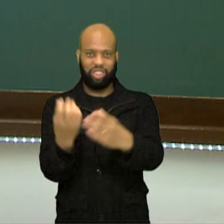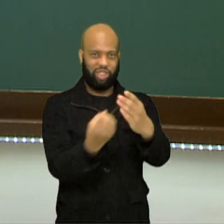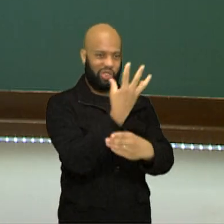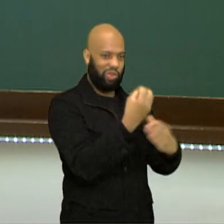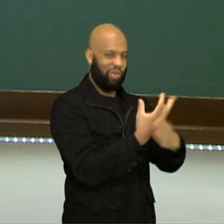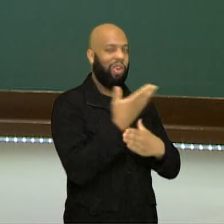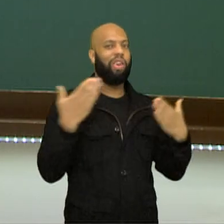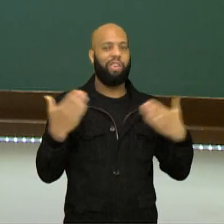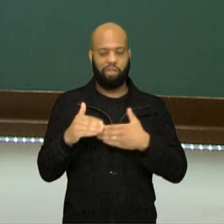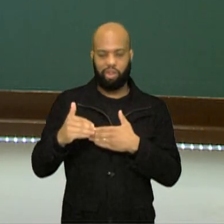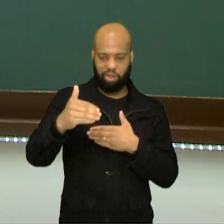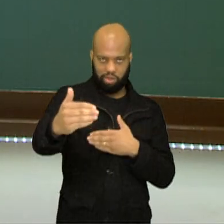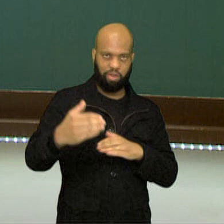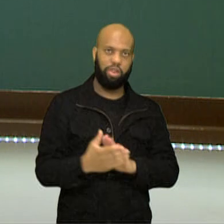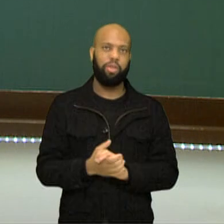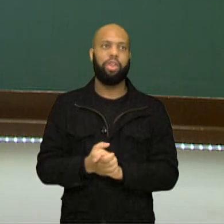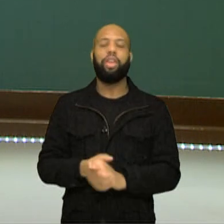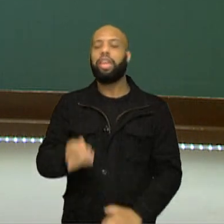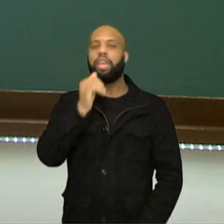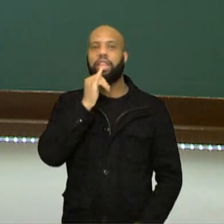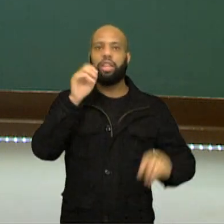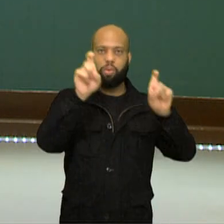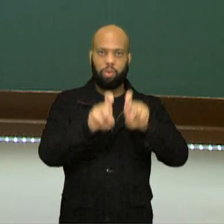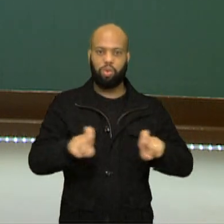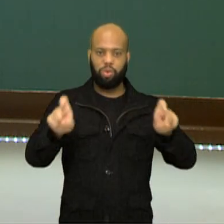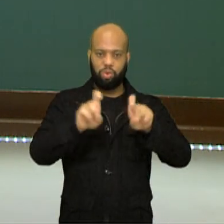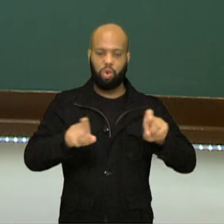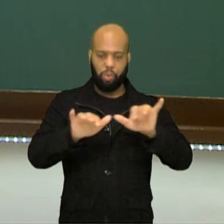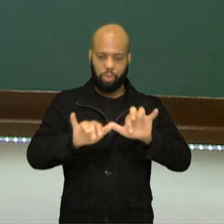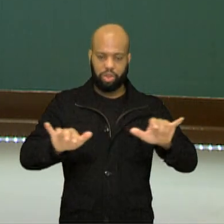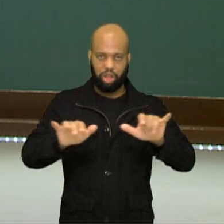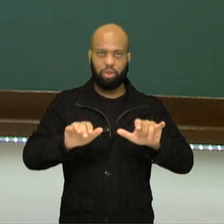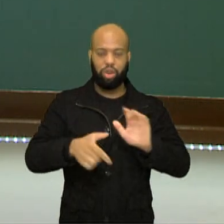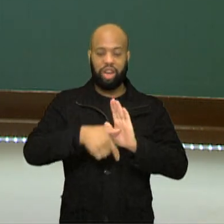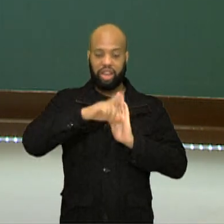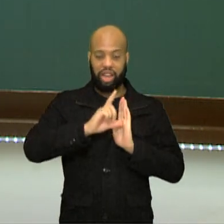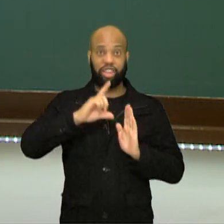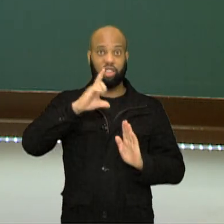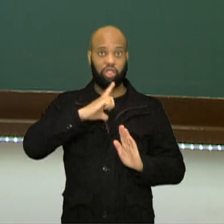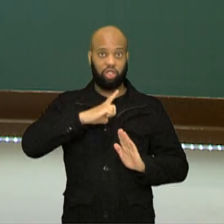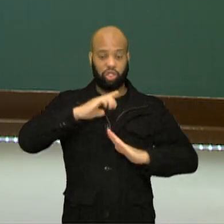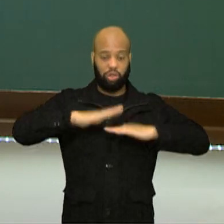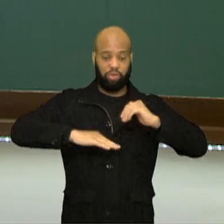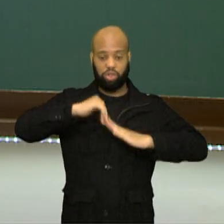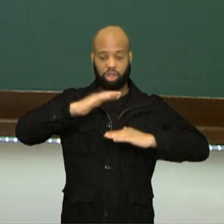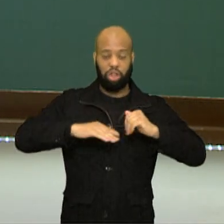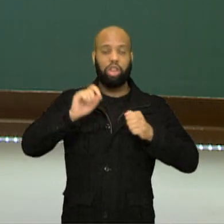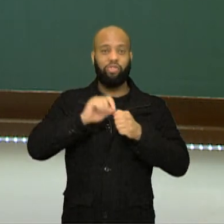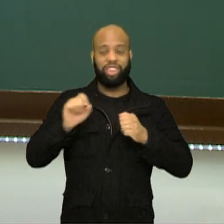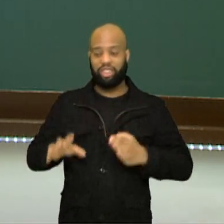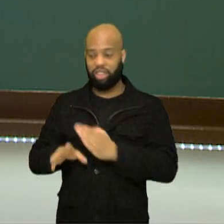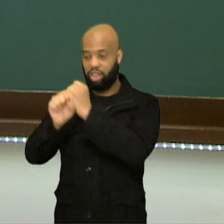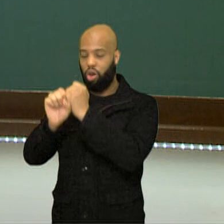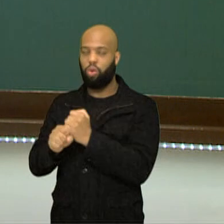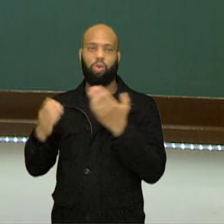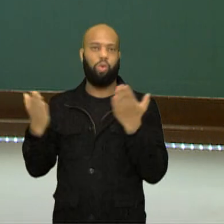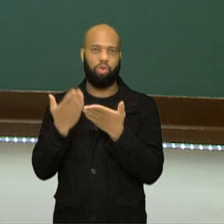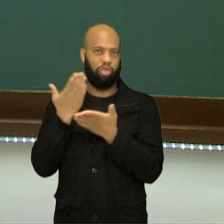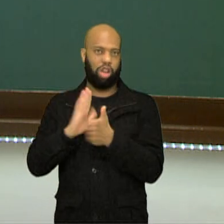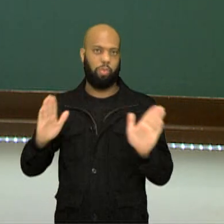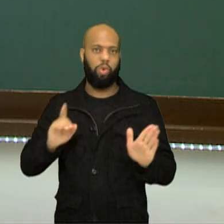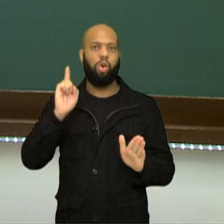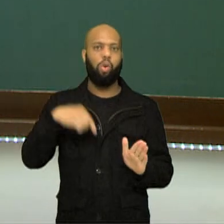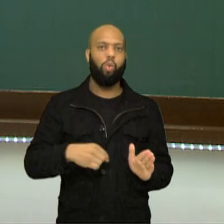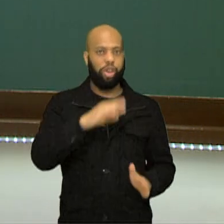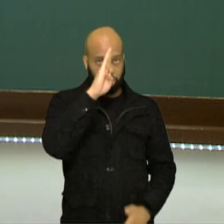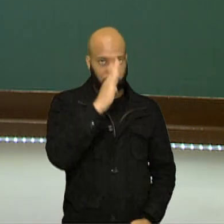surgindo, né? O computador, por exemplo, né? Era um profissional que computava, que fazia cálculos, né? Hoje não, hoje é uma